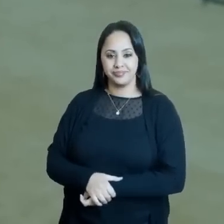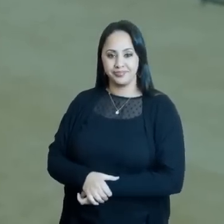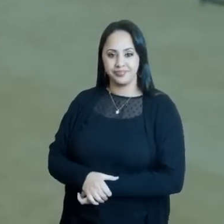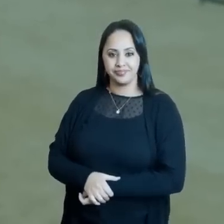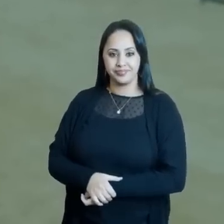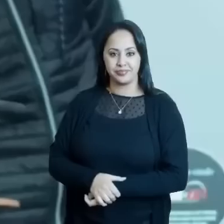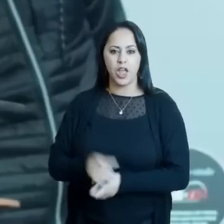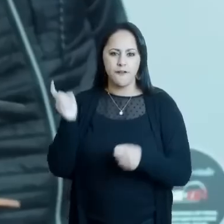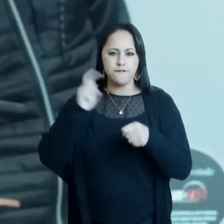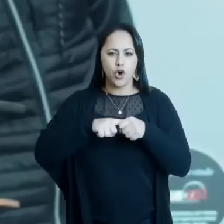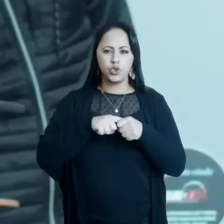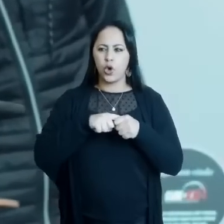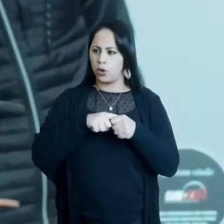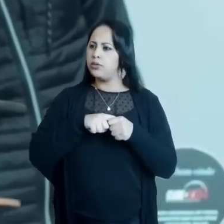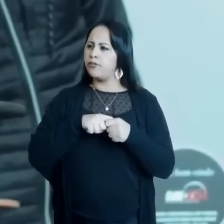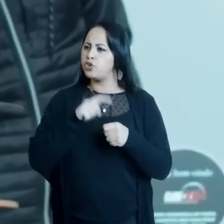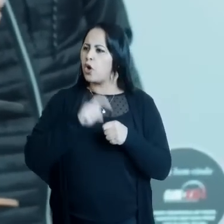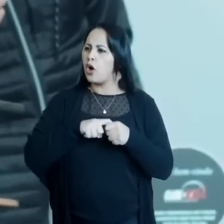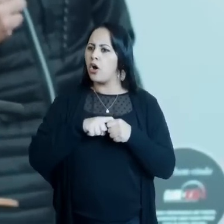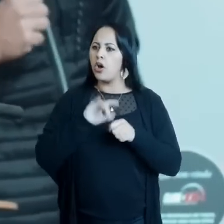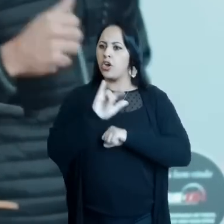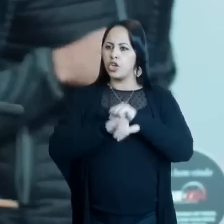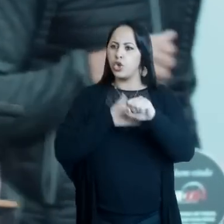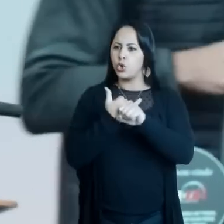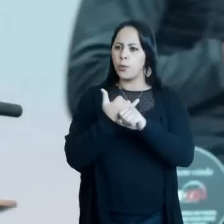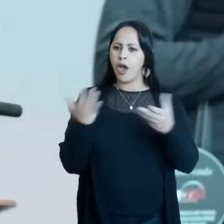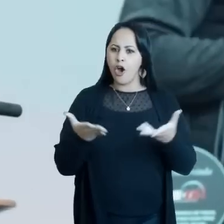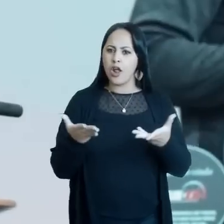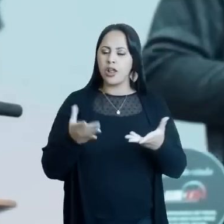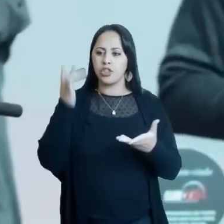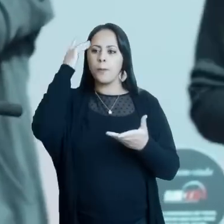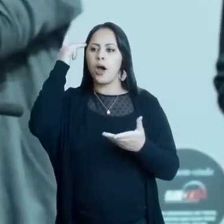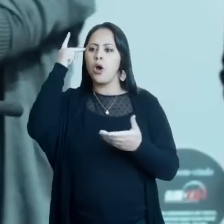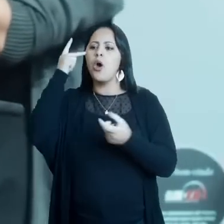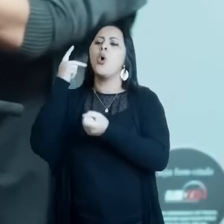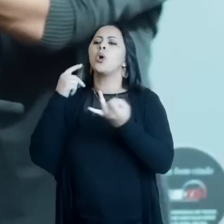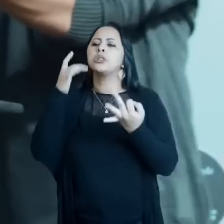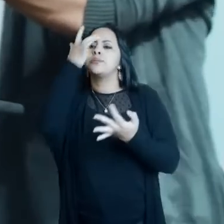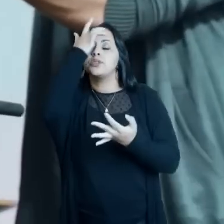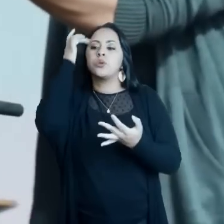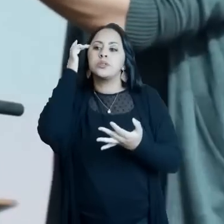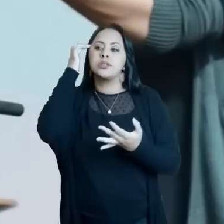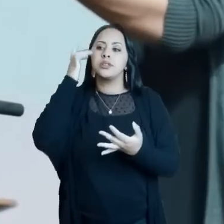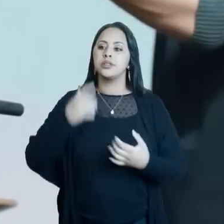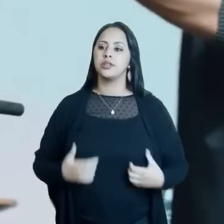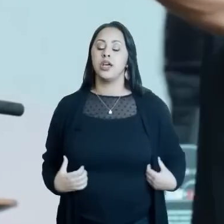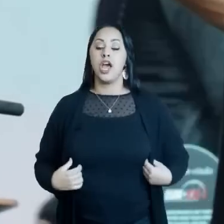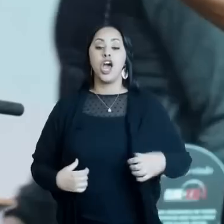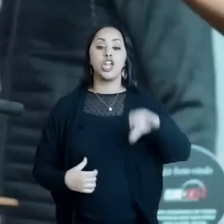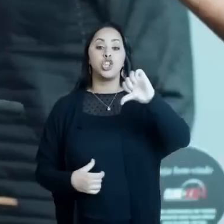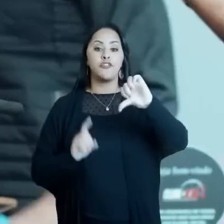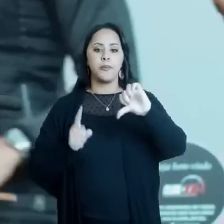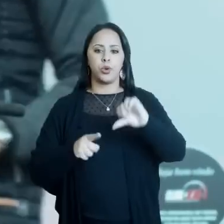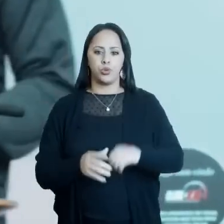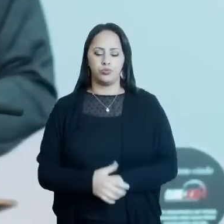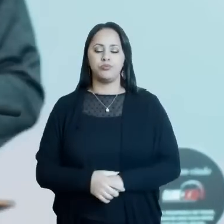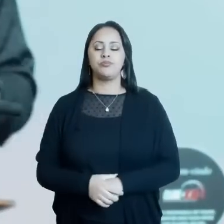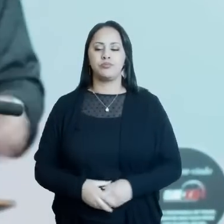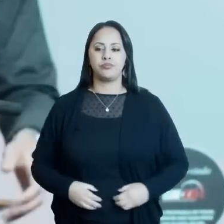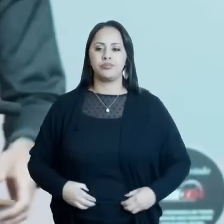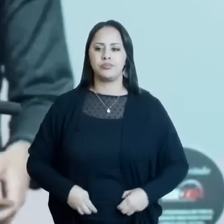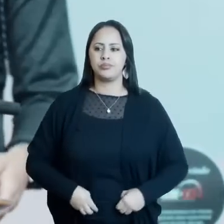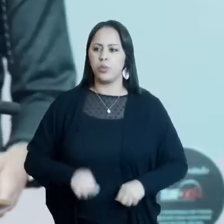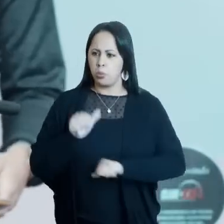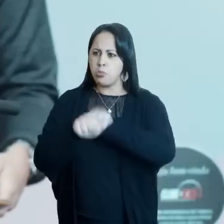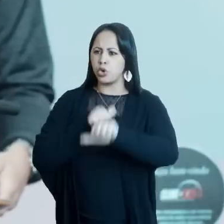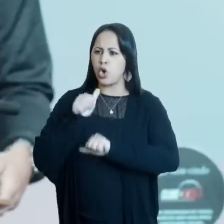Parece que voltou o YouTube também. O YouTube está normal agora? Quantas pessoas assistindo no YouTube? 9 mil só assistindo no YouTube. Mudou o